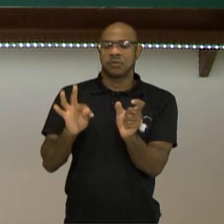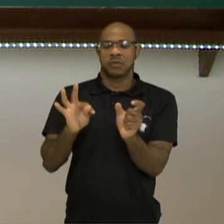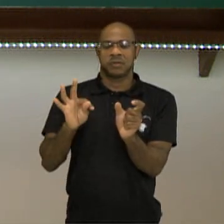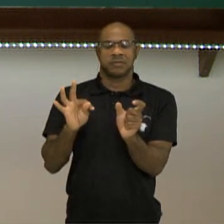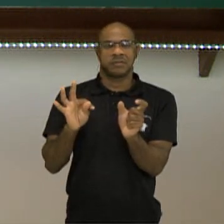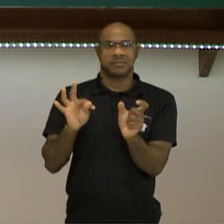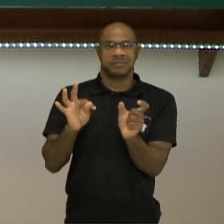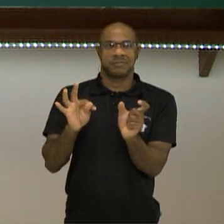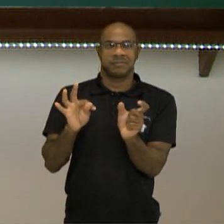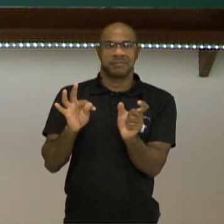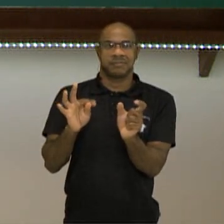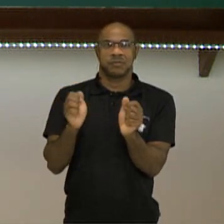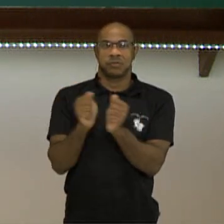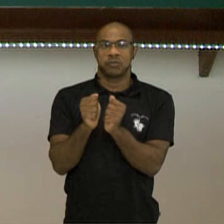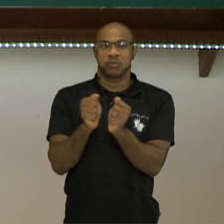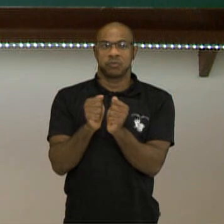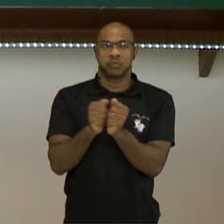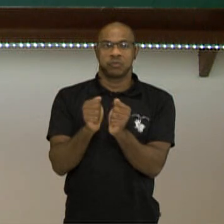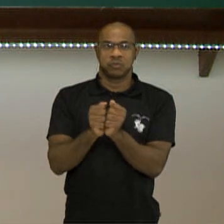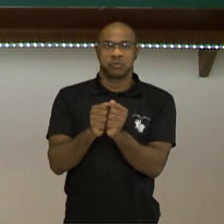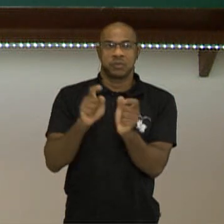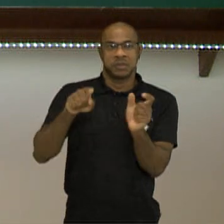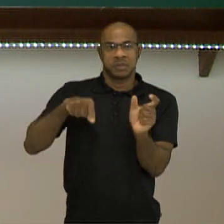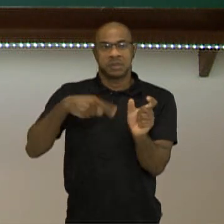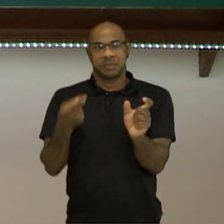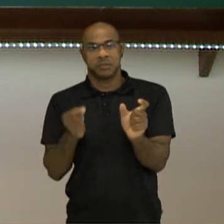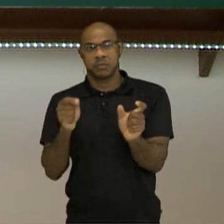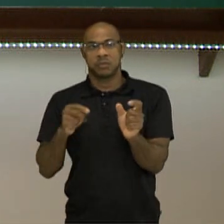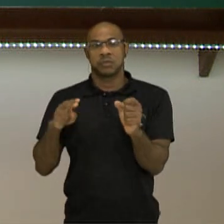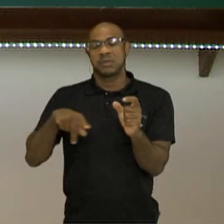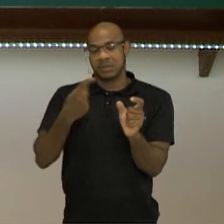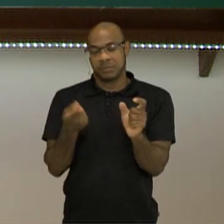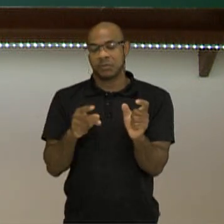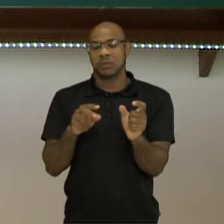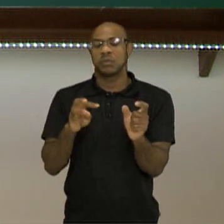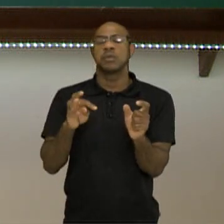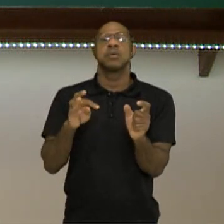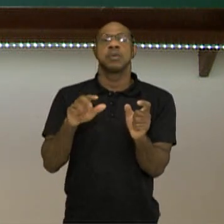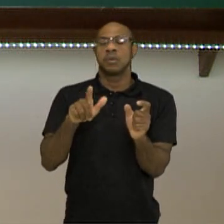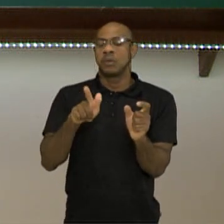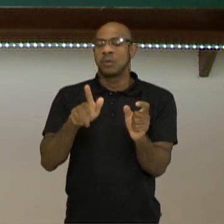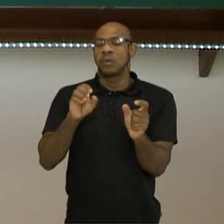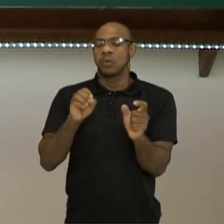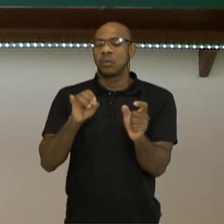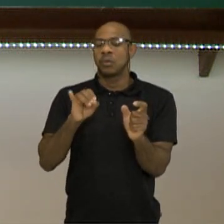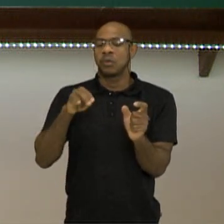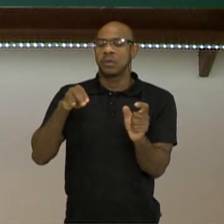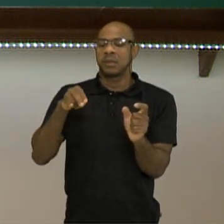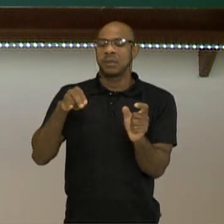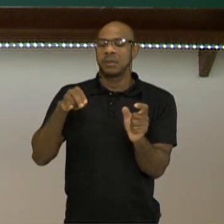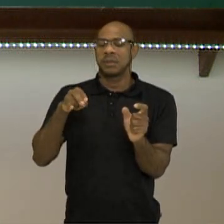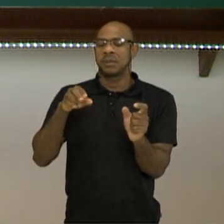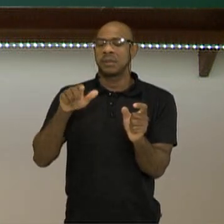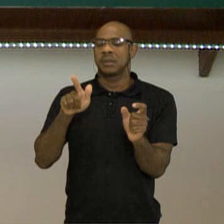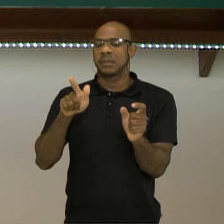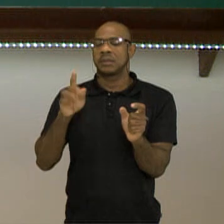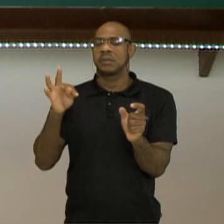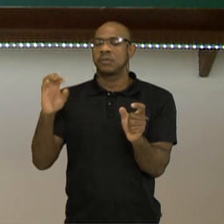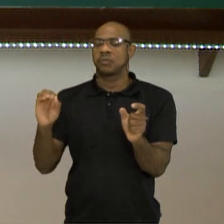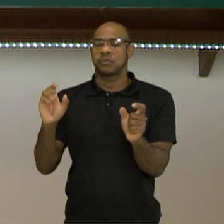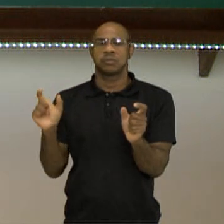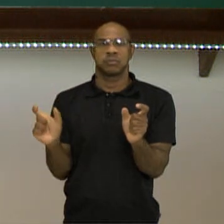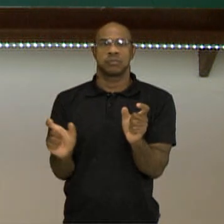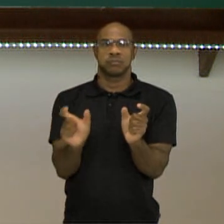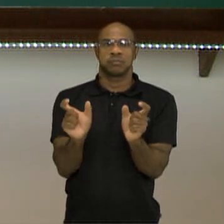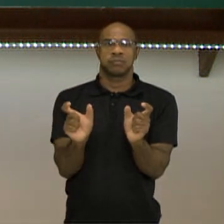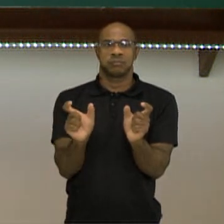os dois vão ficar juntos, na sequência vem o going to e então vem o verbo no infinitivo. Assim a sentença vai